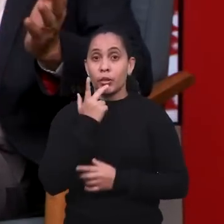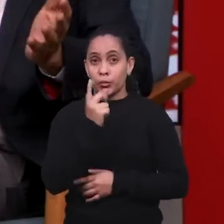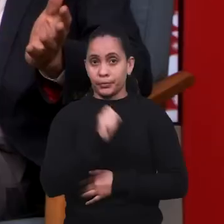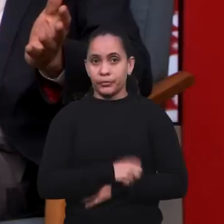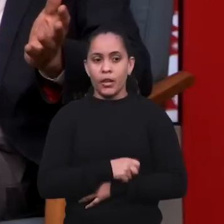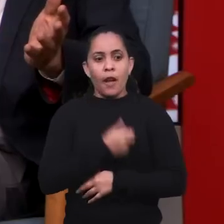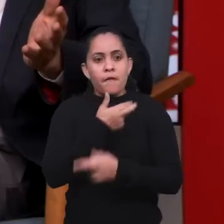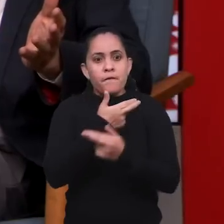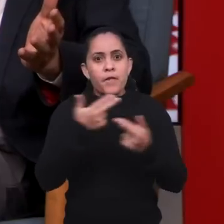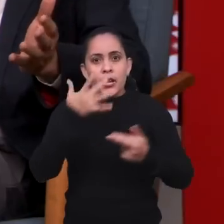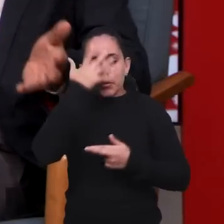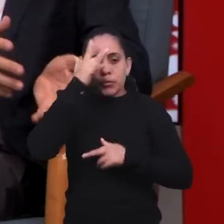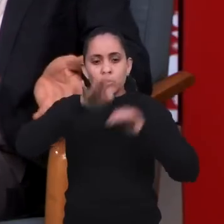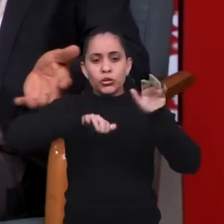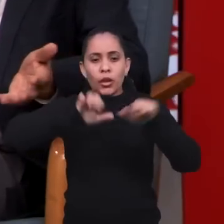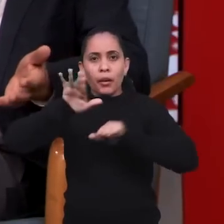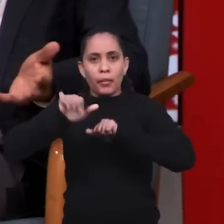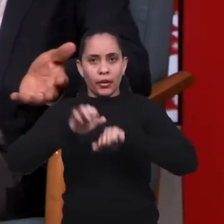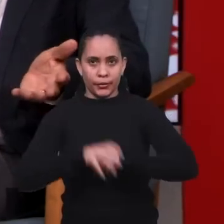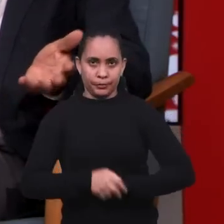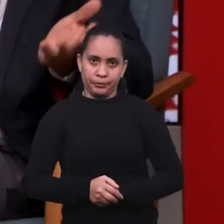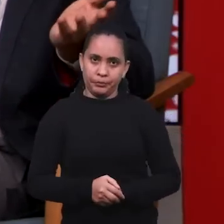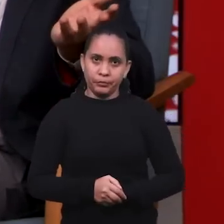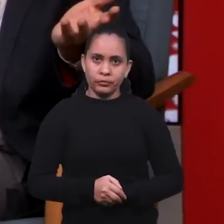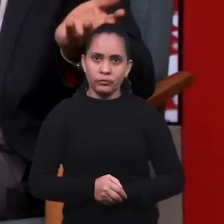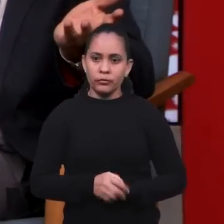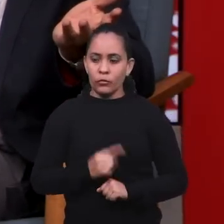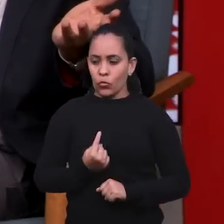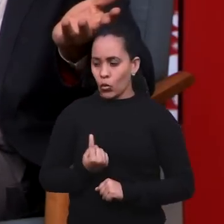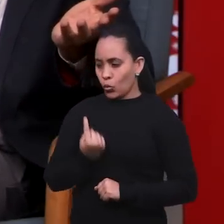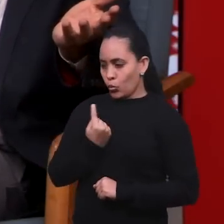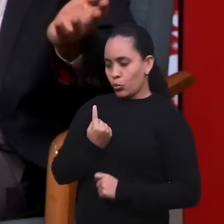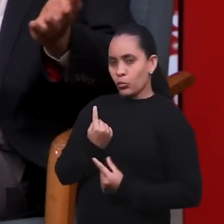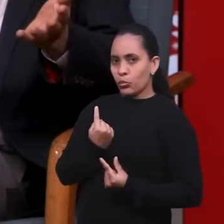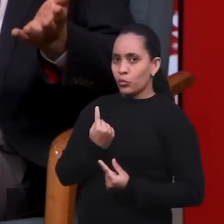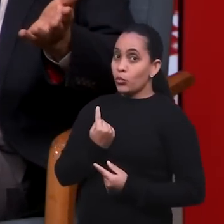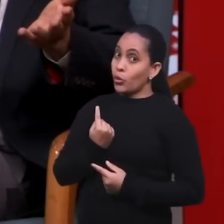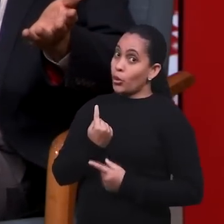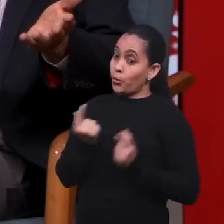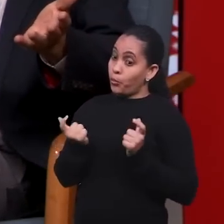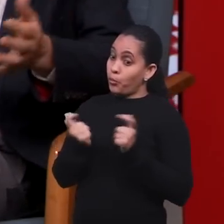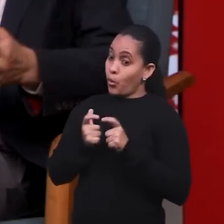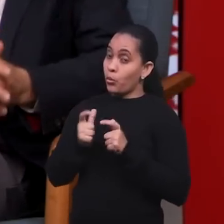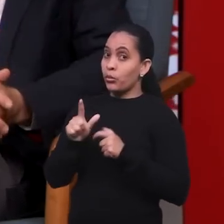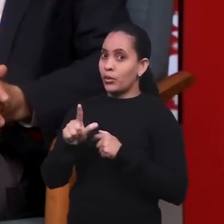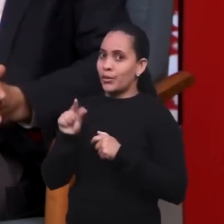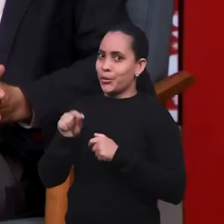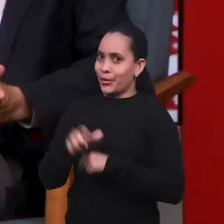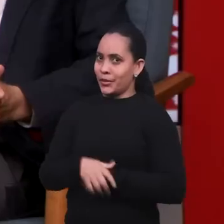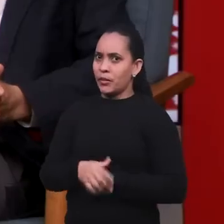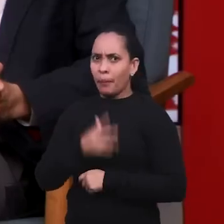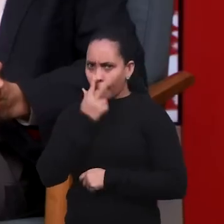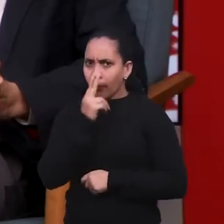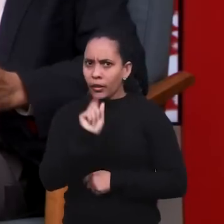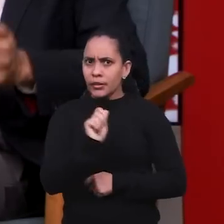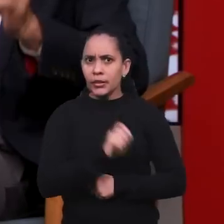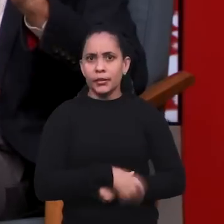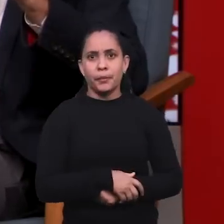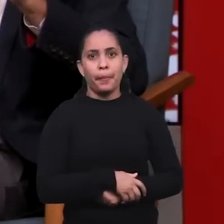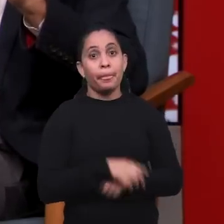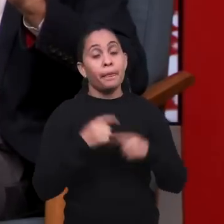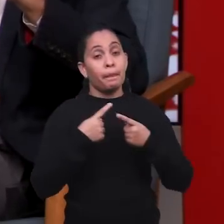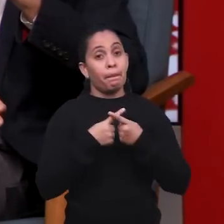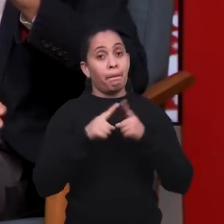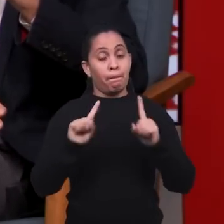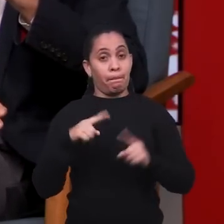muitos são chamados, poucos escolhidos, né? Está parecido com isso aí. Mas nós